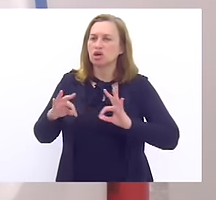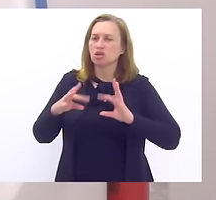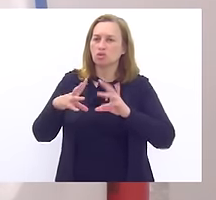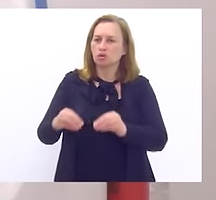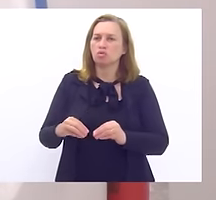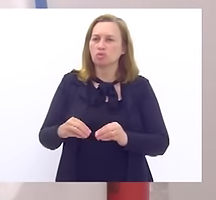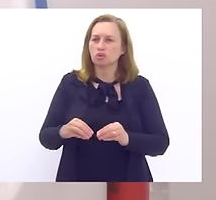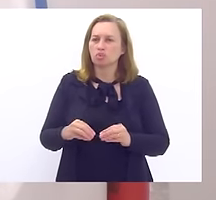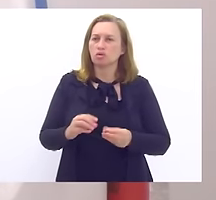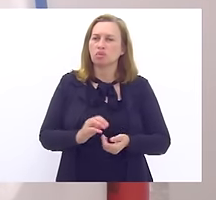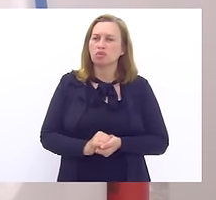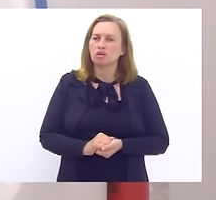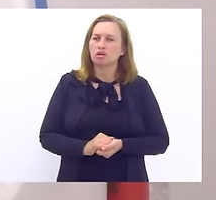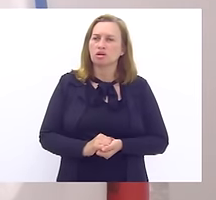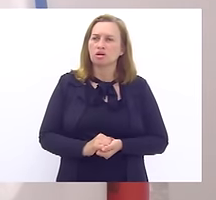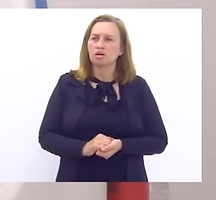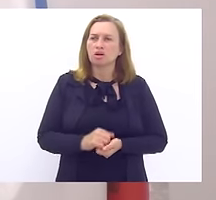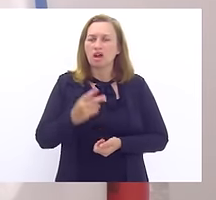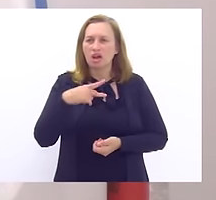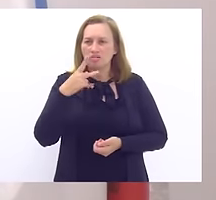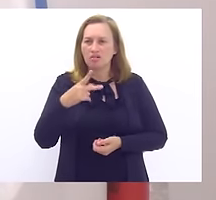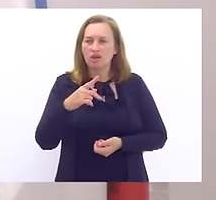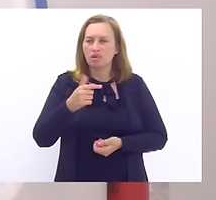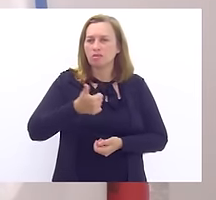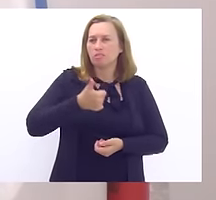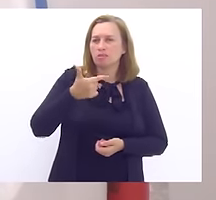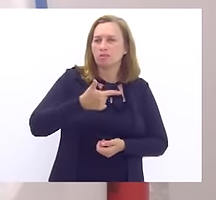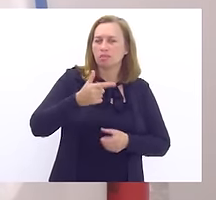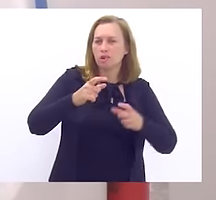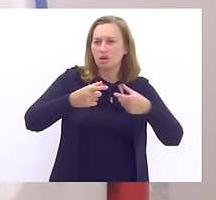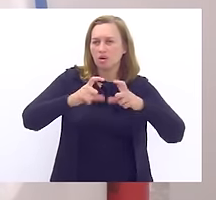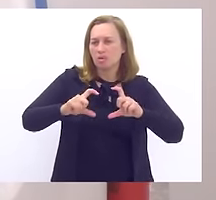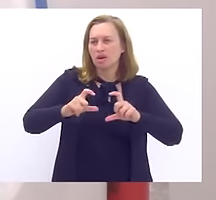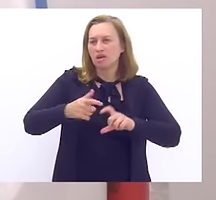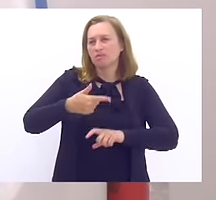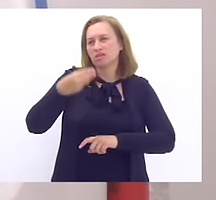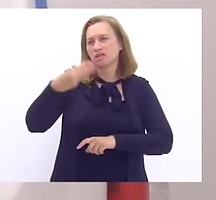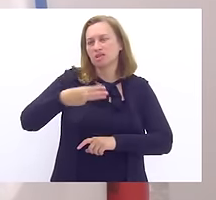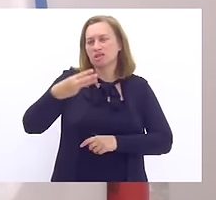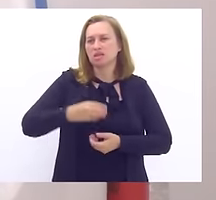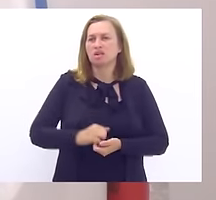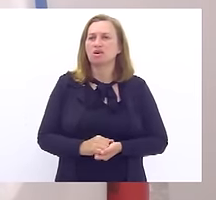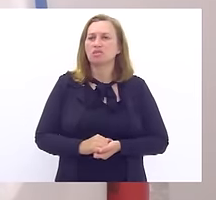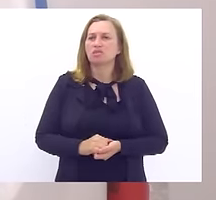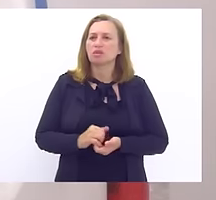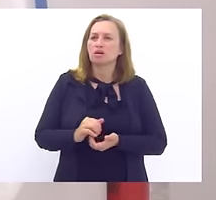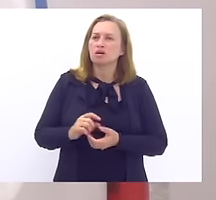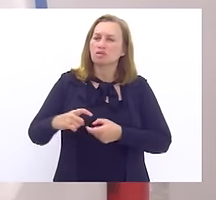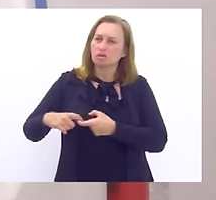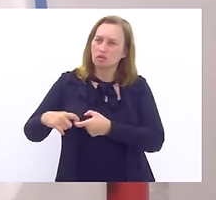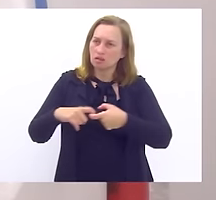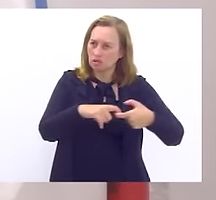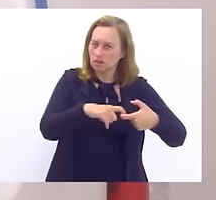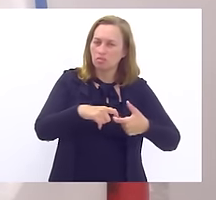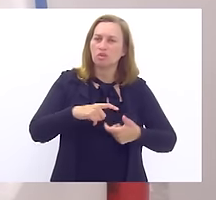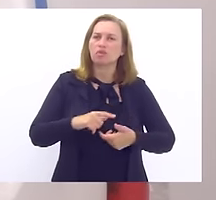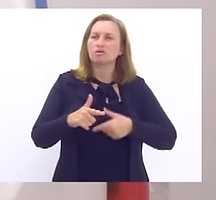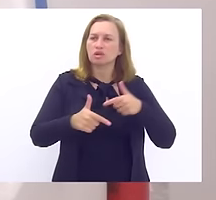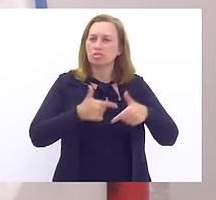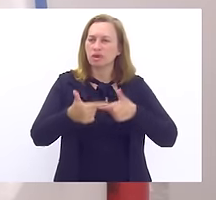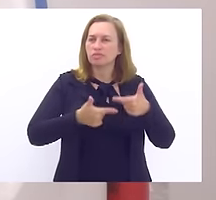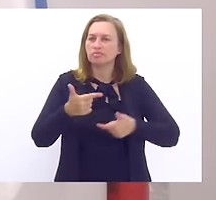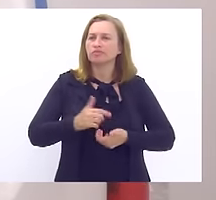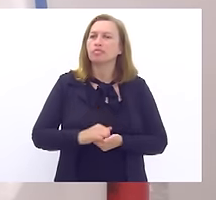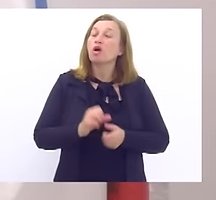parte aí fala no parágrafo terceiro no parágrafo primeiro os serviços de recolhimento que é o de reboque